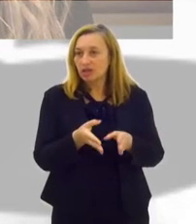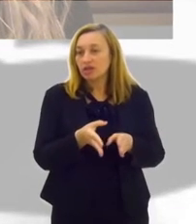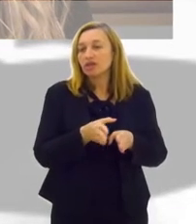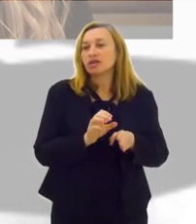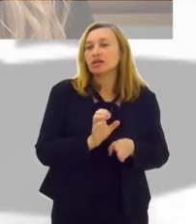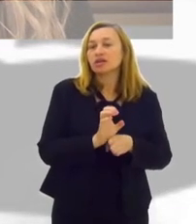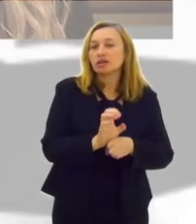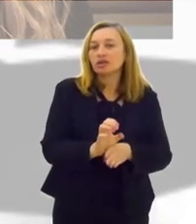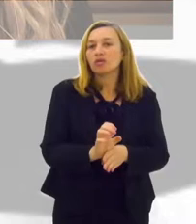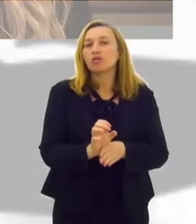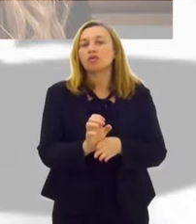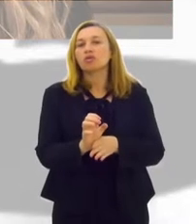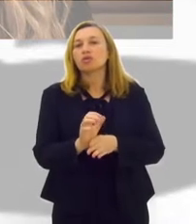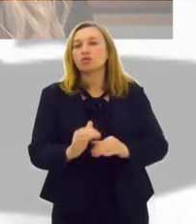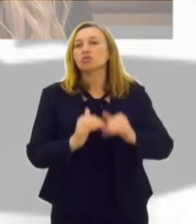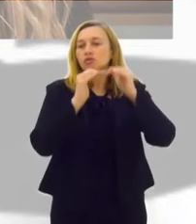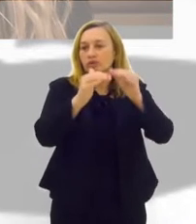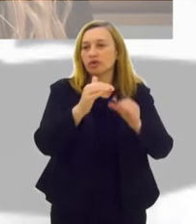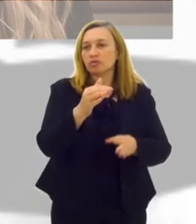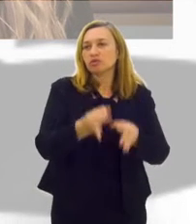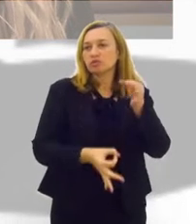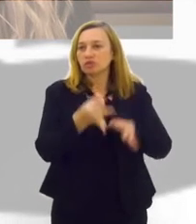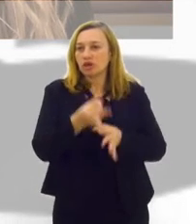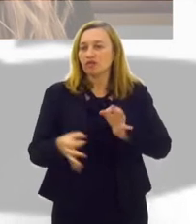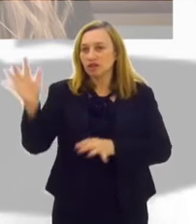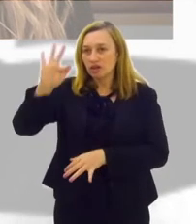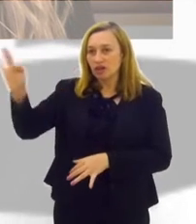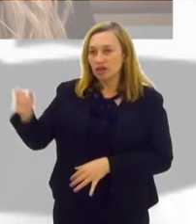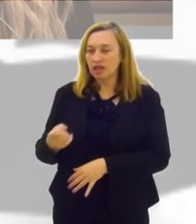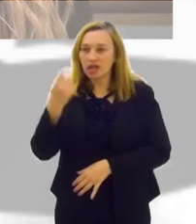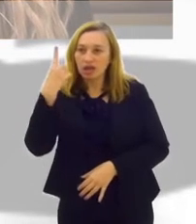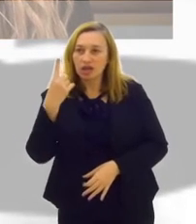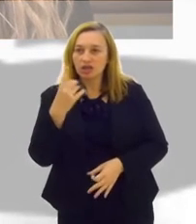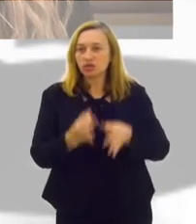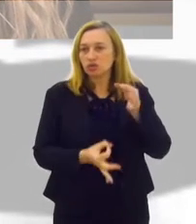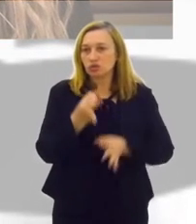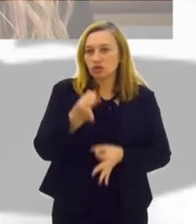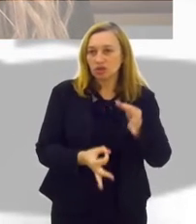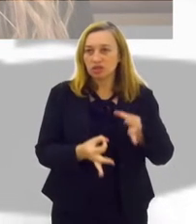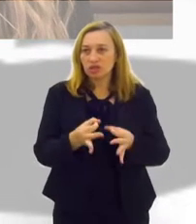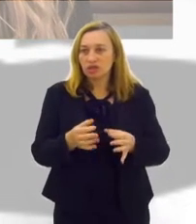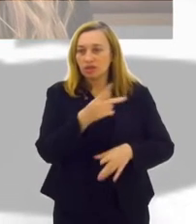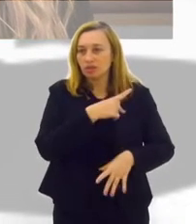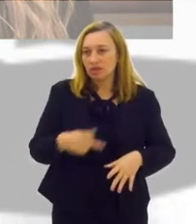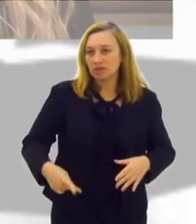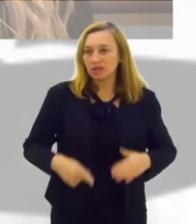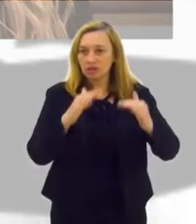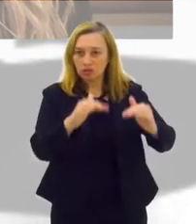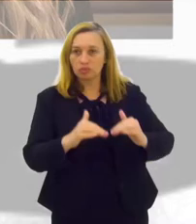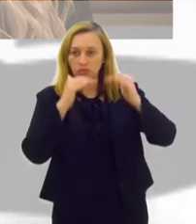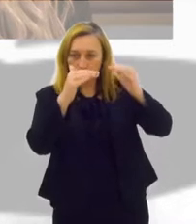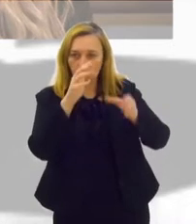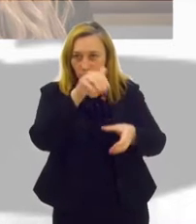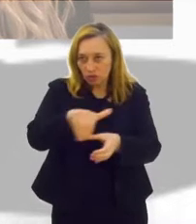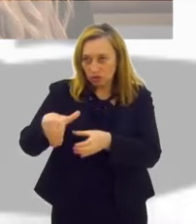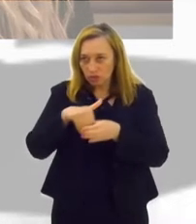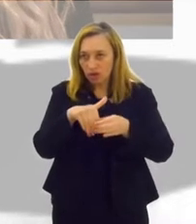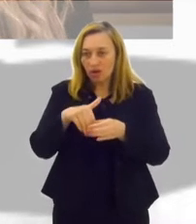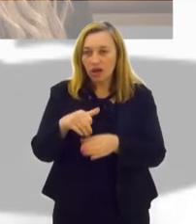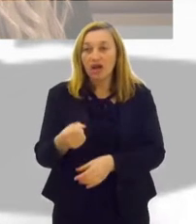perante o Supremo Tribunal Federal e ex-juiz auxiliar da presidência do Tribunal Superior